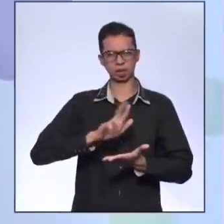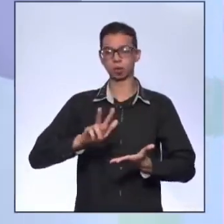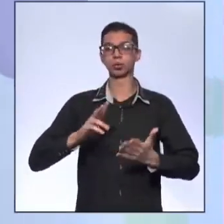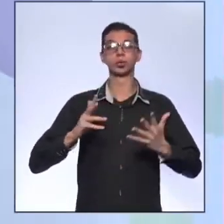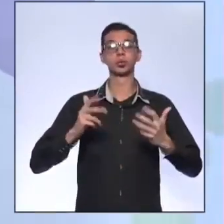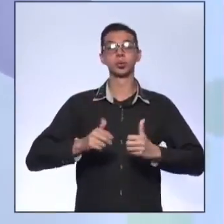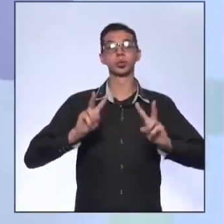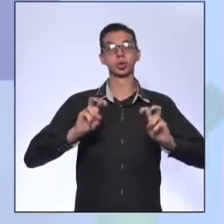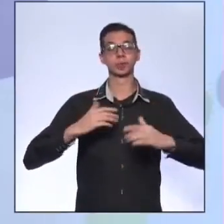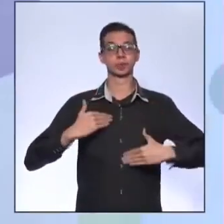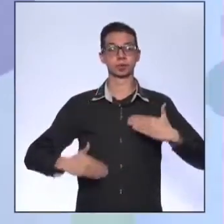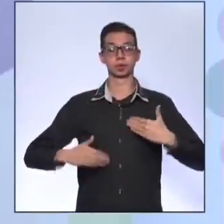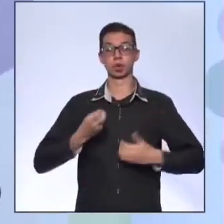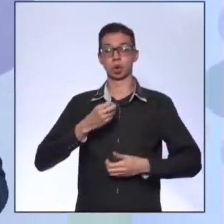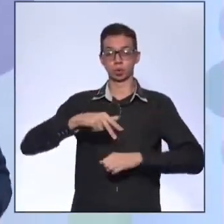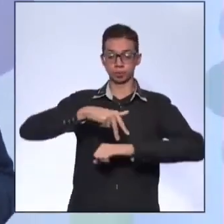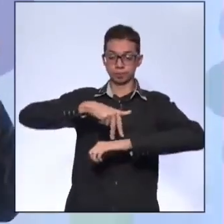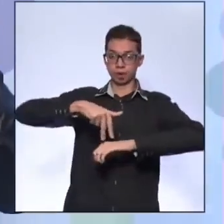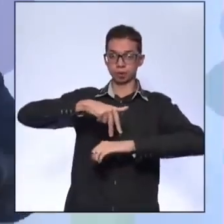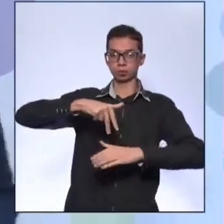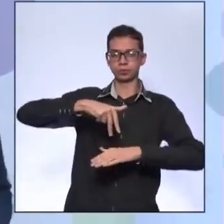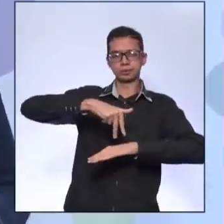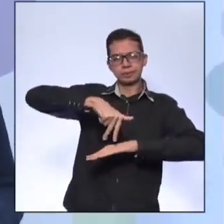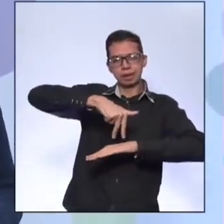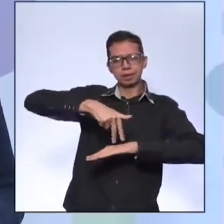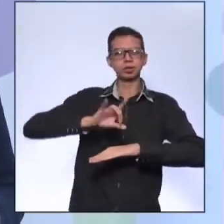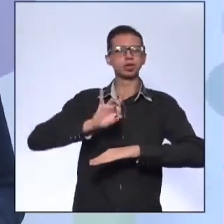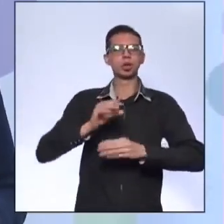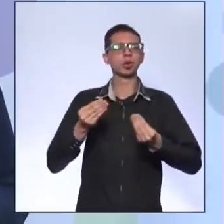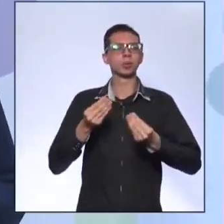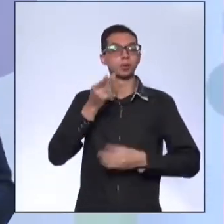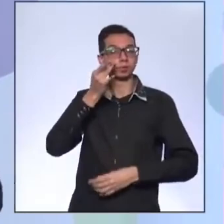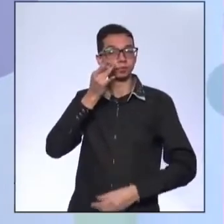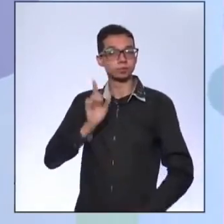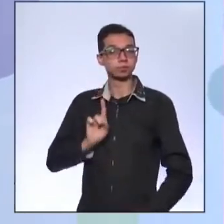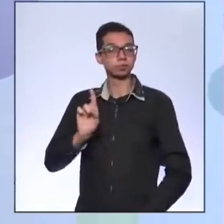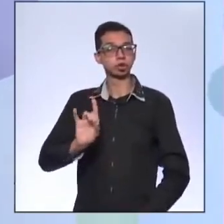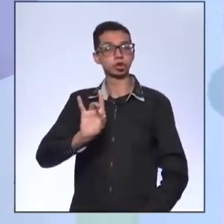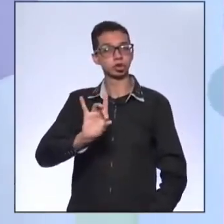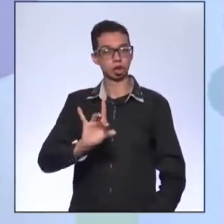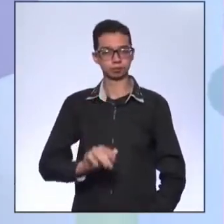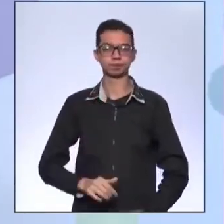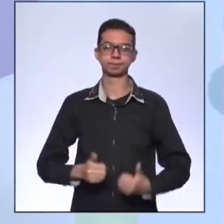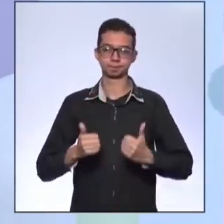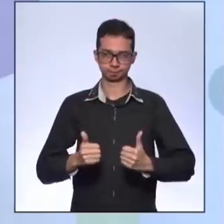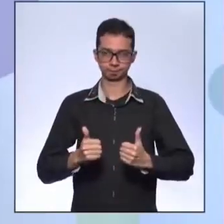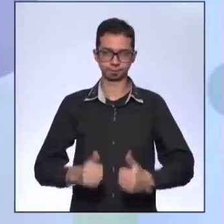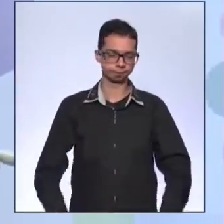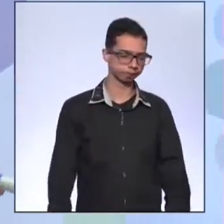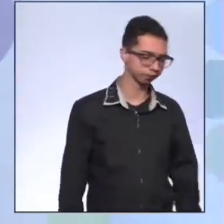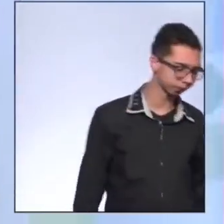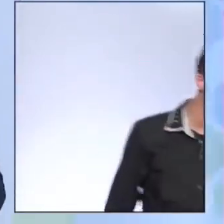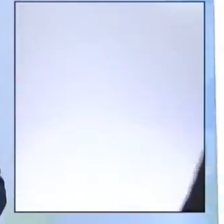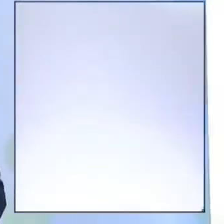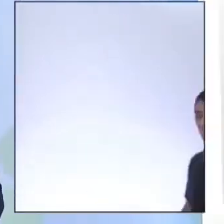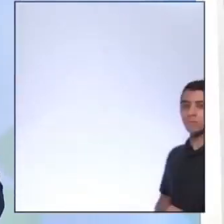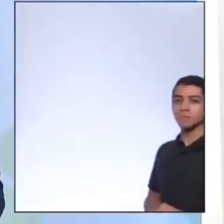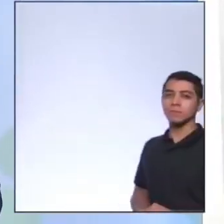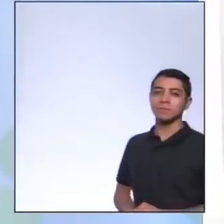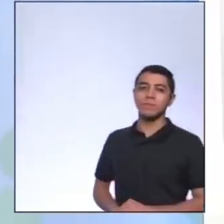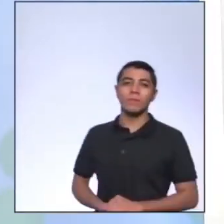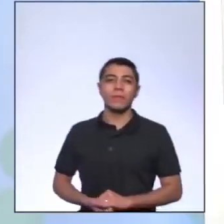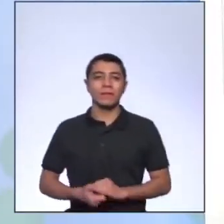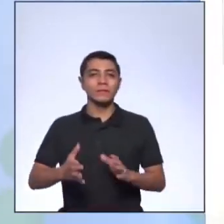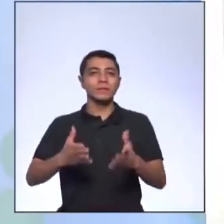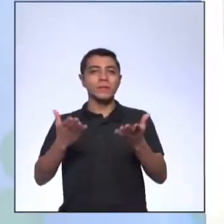evolução de dança num palco, ela só pode acontecer de forma física, tá? Então, né, vários teóricos aí que surgem